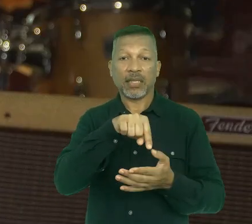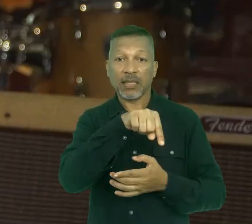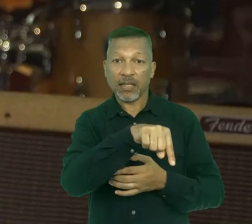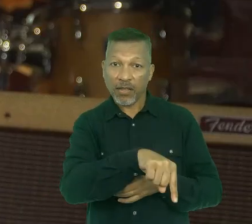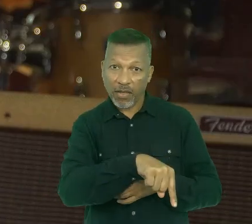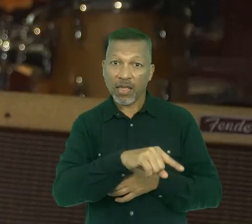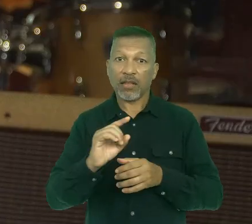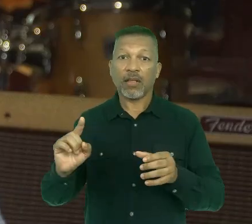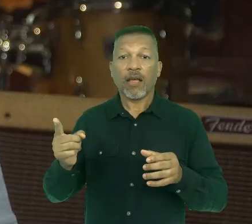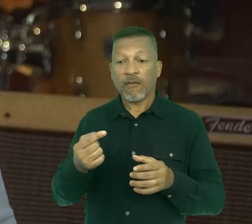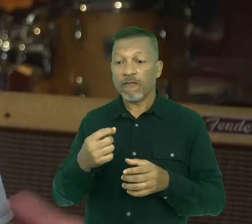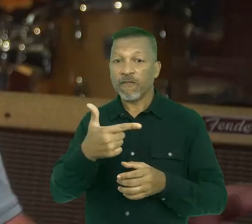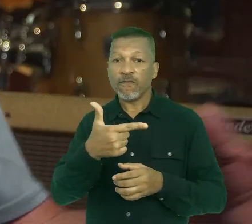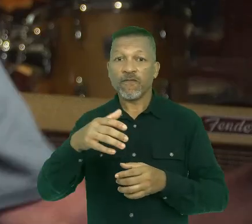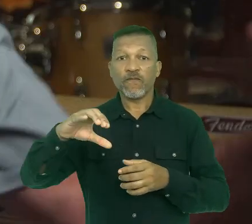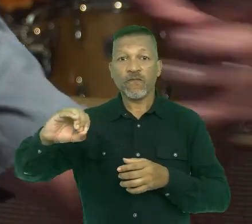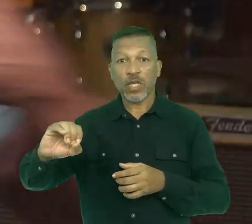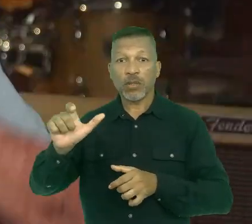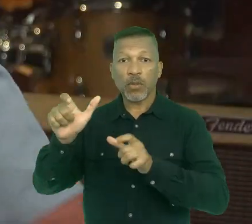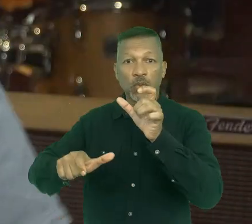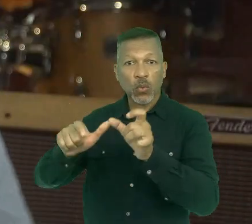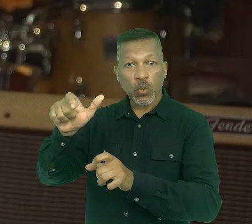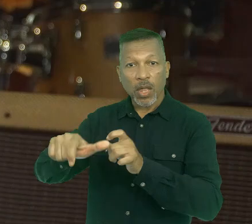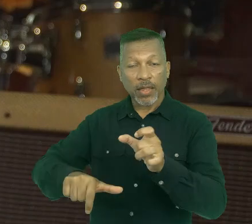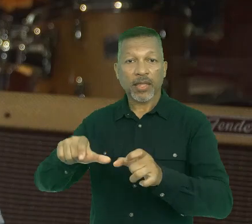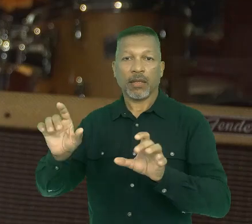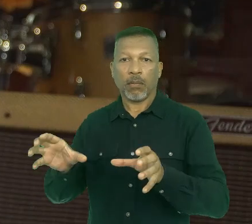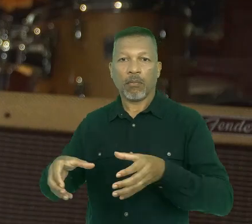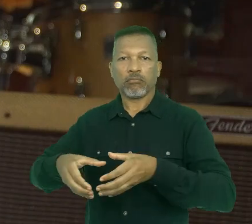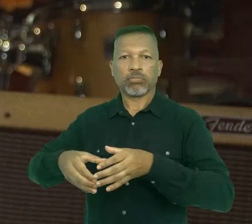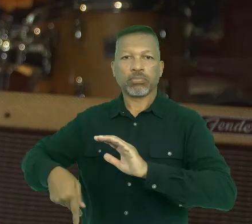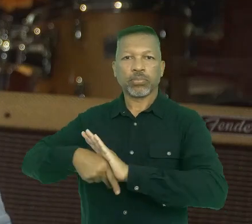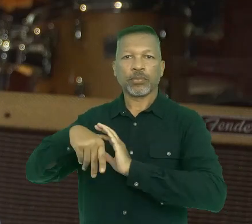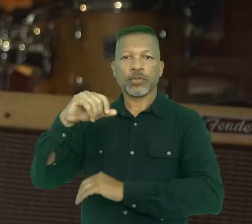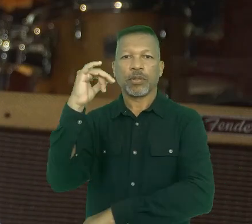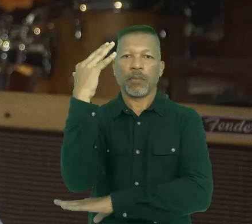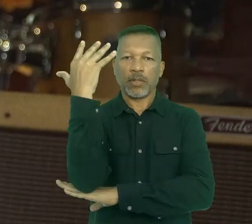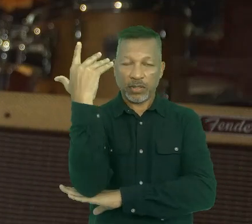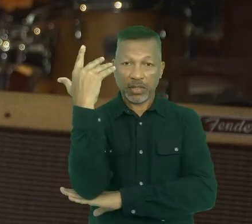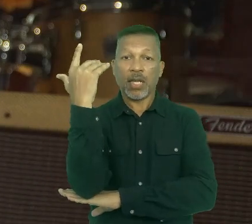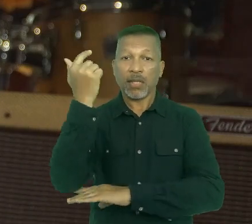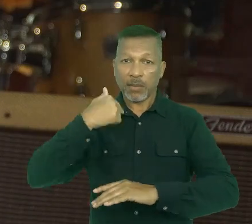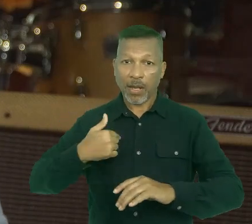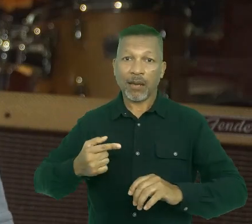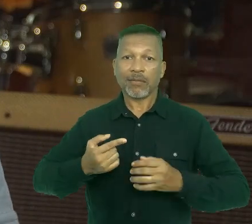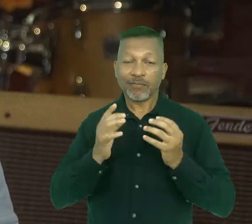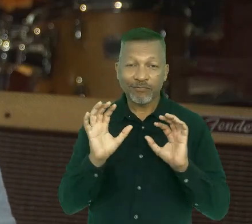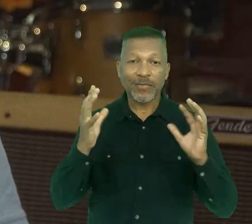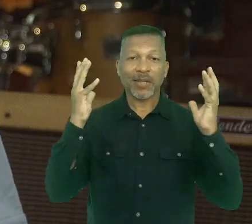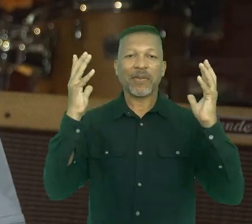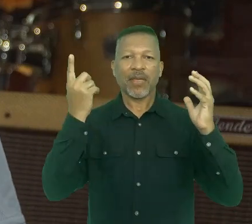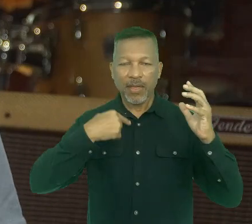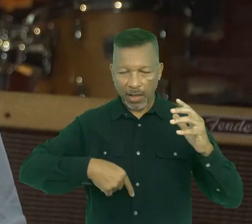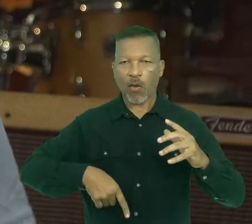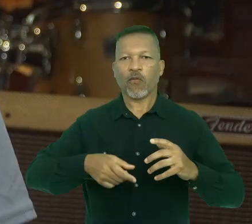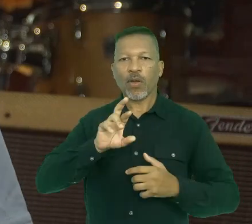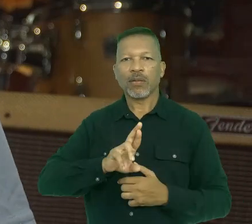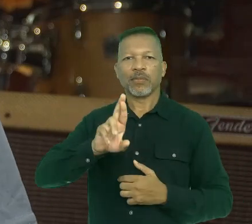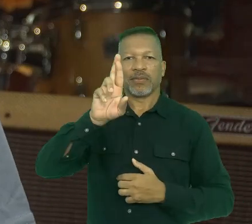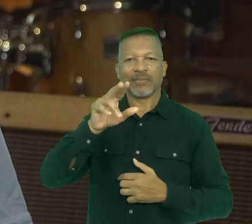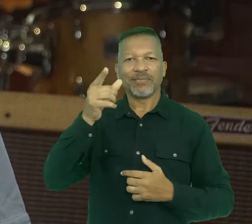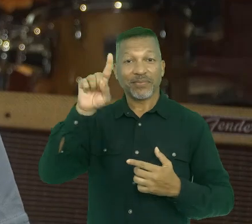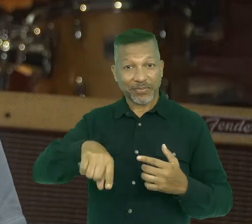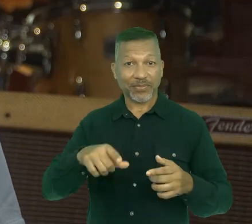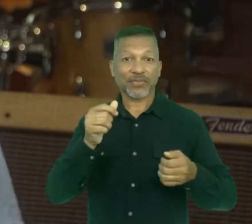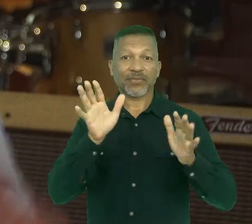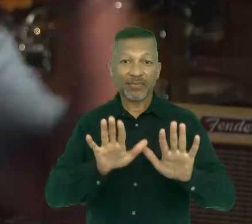juntou 20 composições de gente daqui, de Patinga, para comemorar. Eu dirigi. Aí, no eu ficar